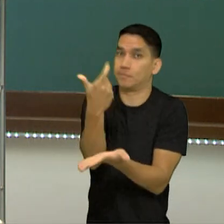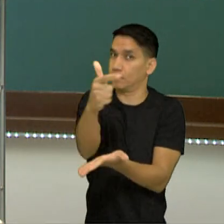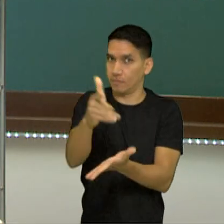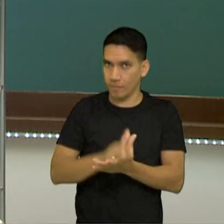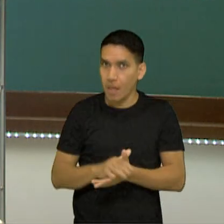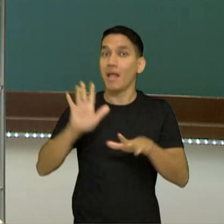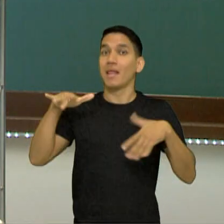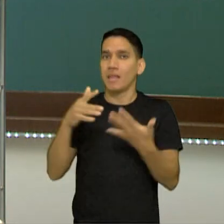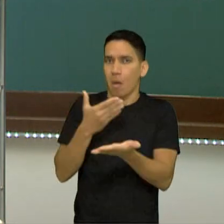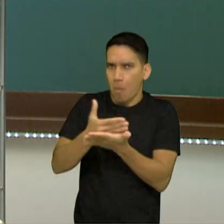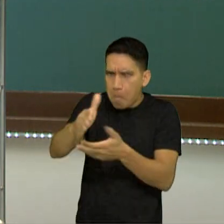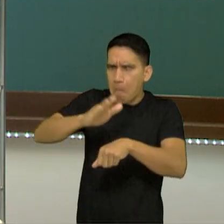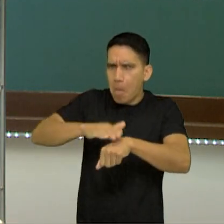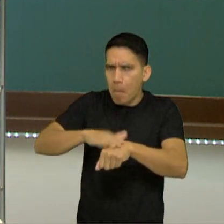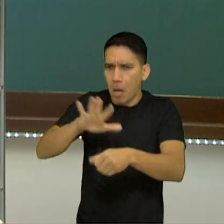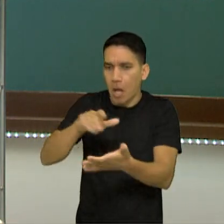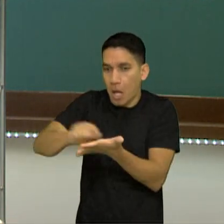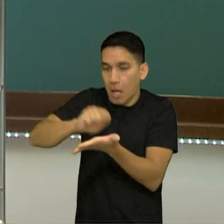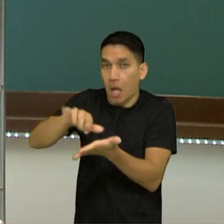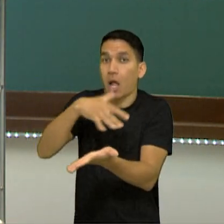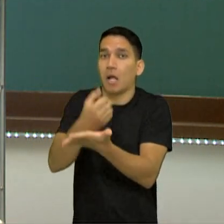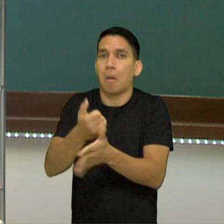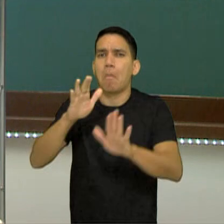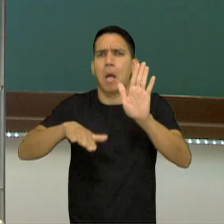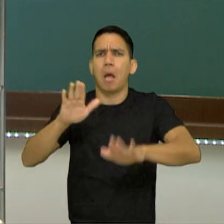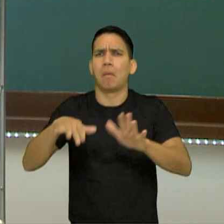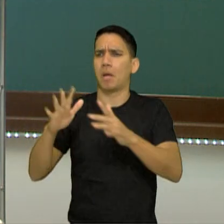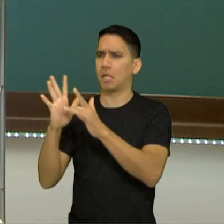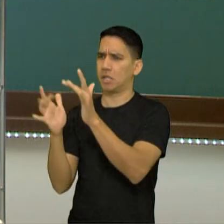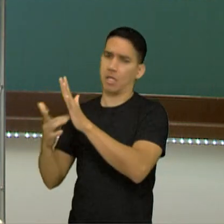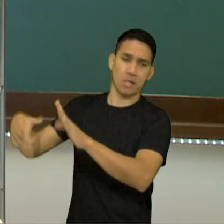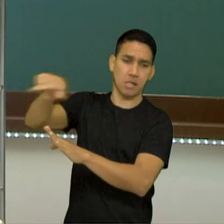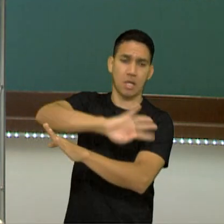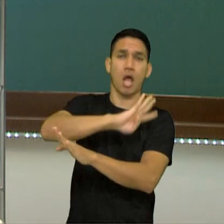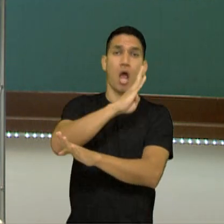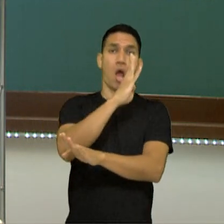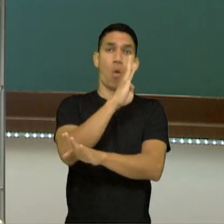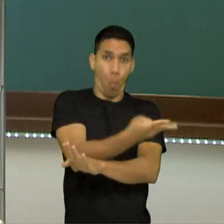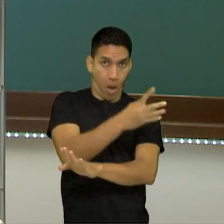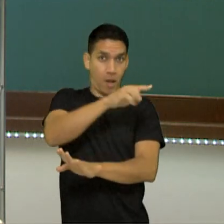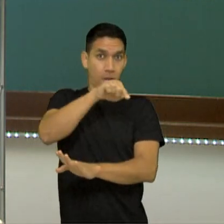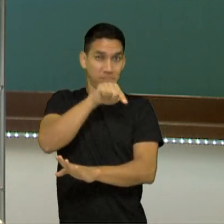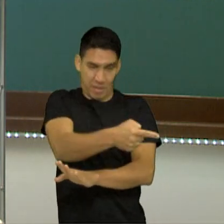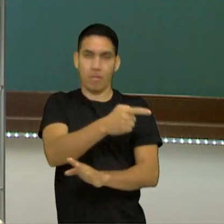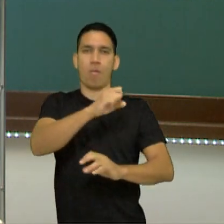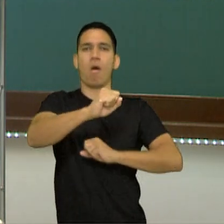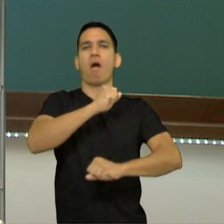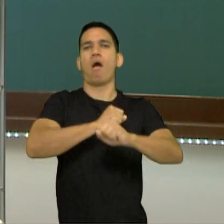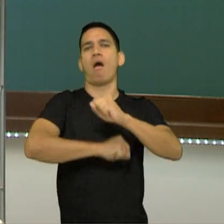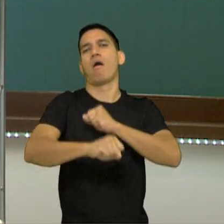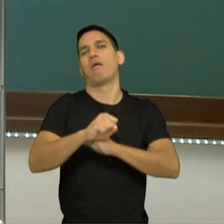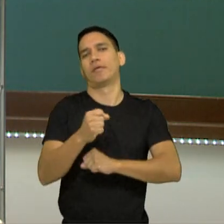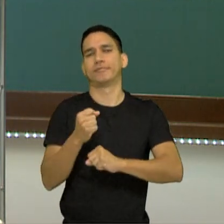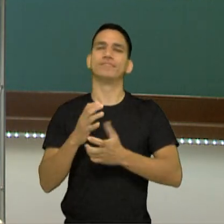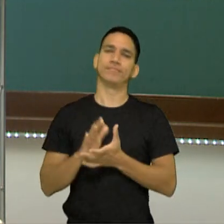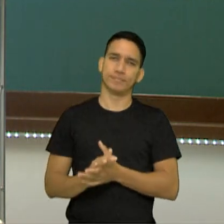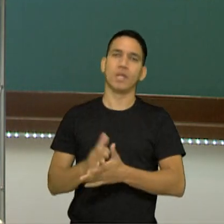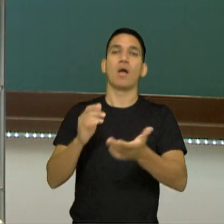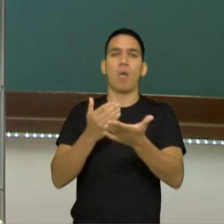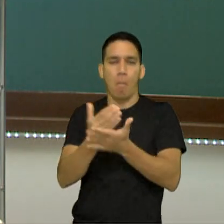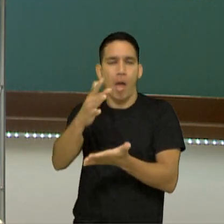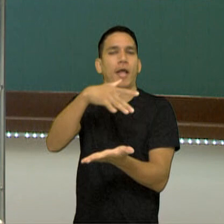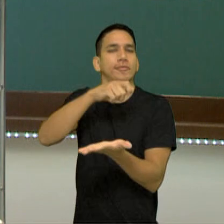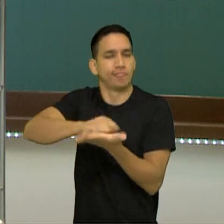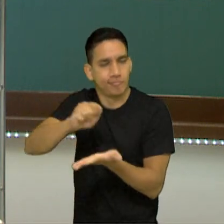vai surgir mais ou menos 4.000 anos antes de Cristo. Então, com a invenção da escrita, a